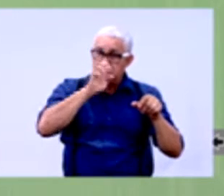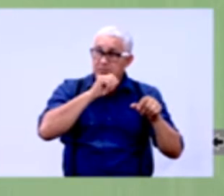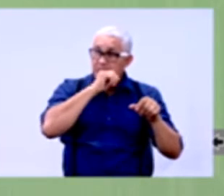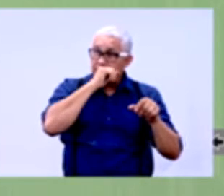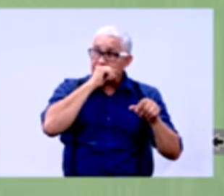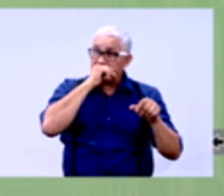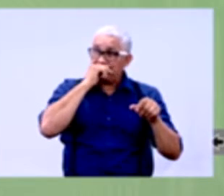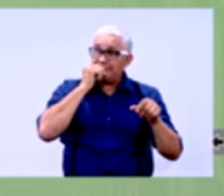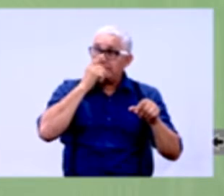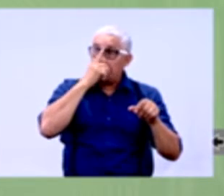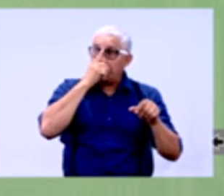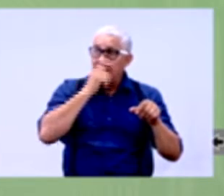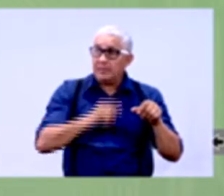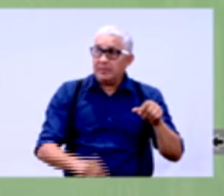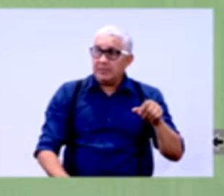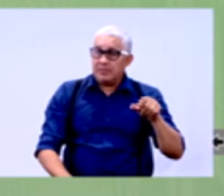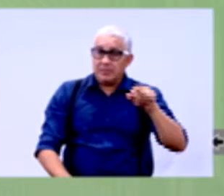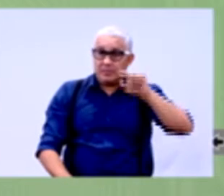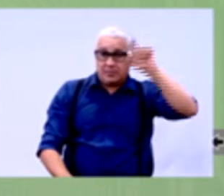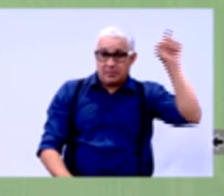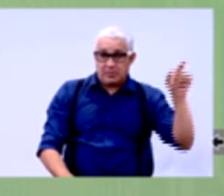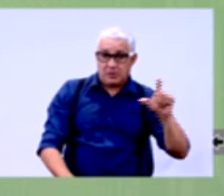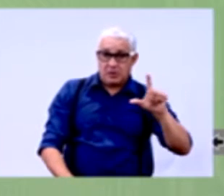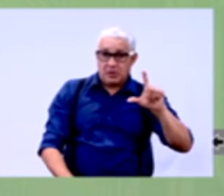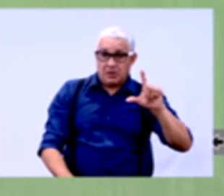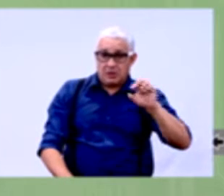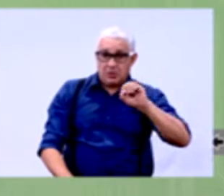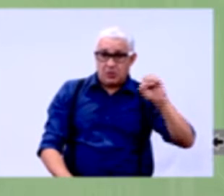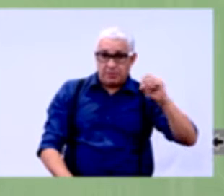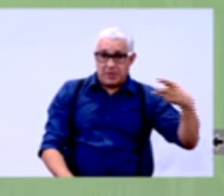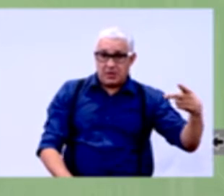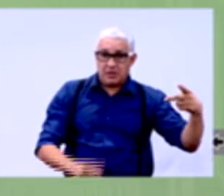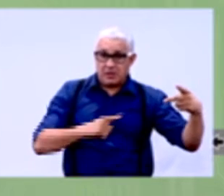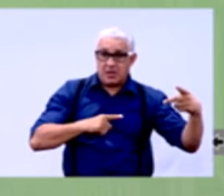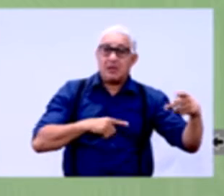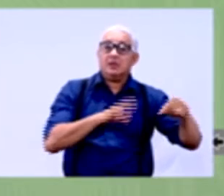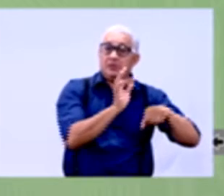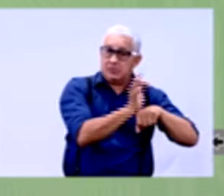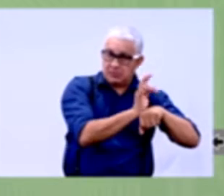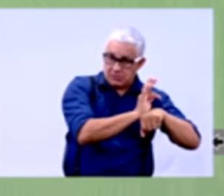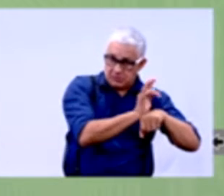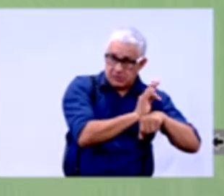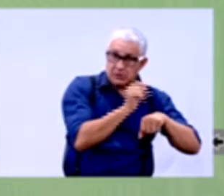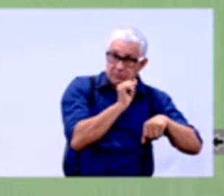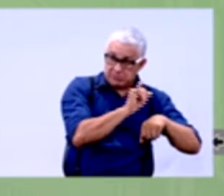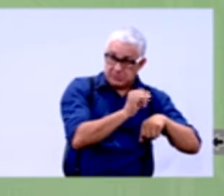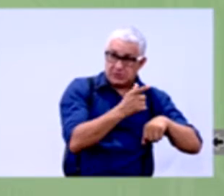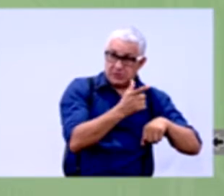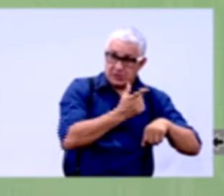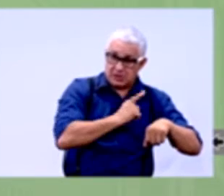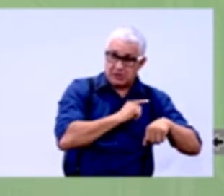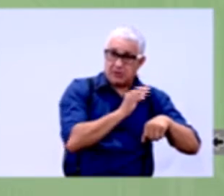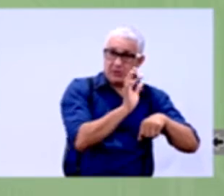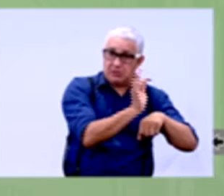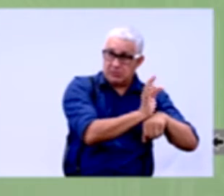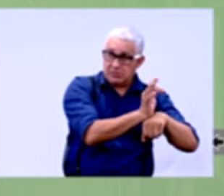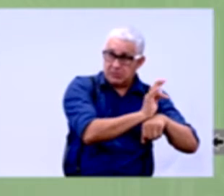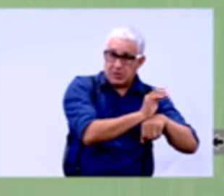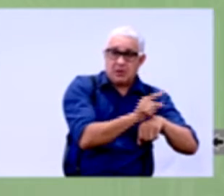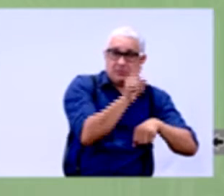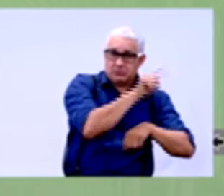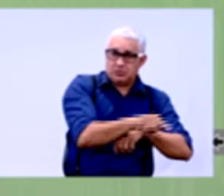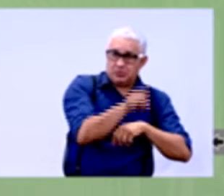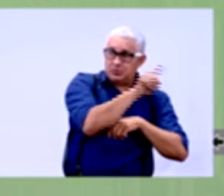loop, veja aqui, ó, num loop, que enquanto houver filmes, né, então é um condicional, vai ficar em loop